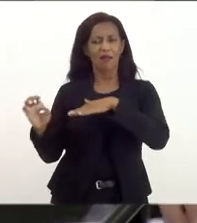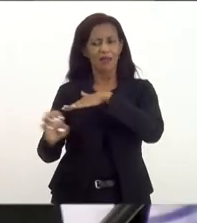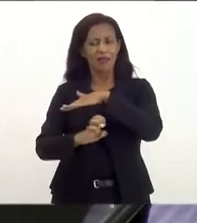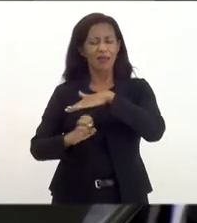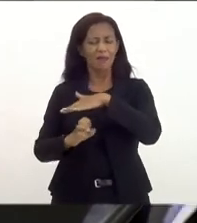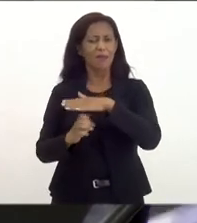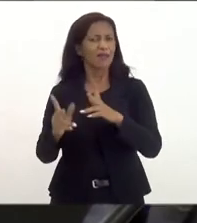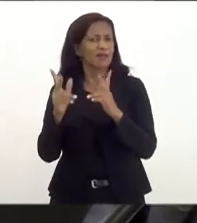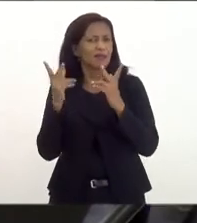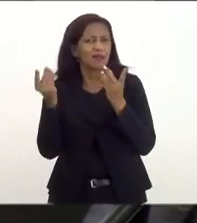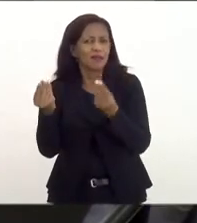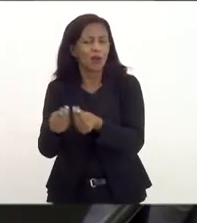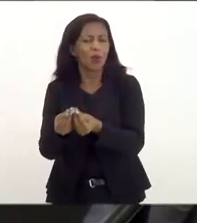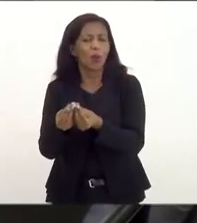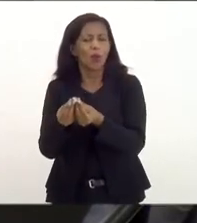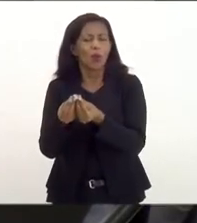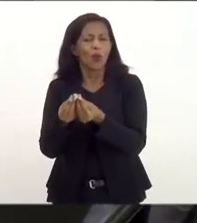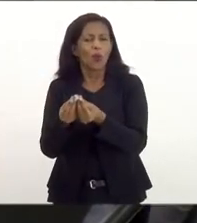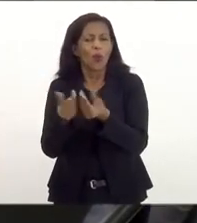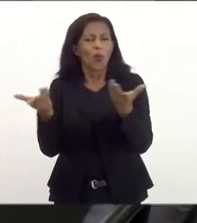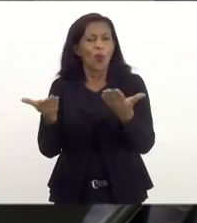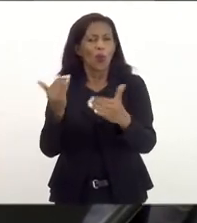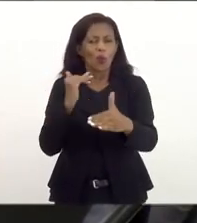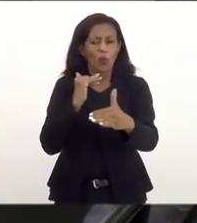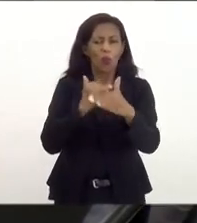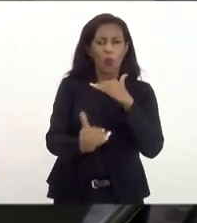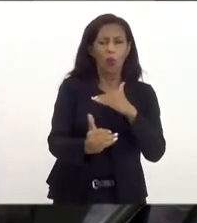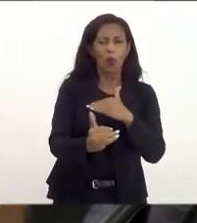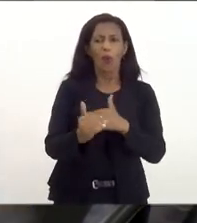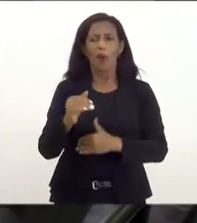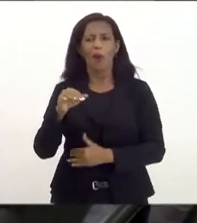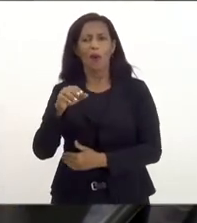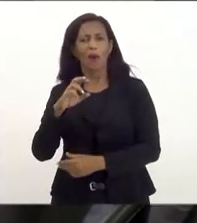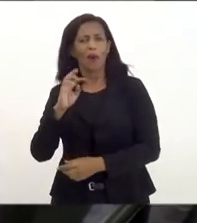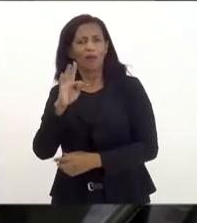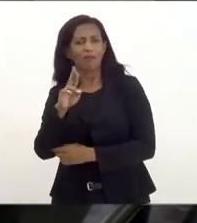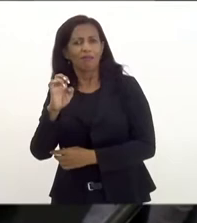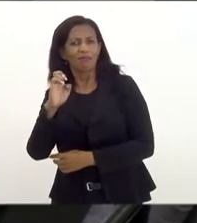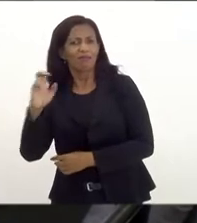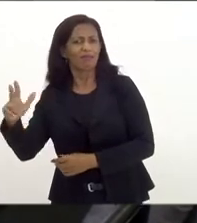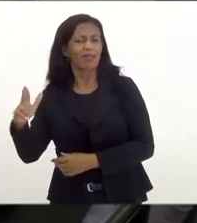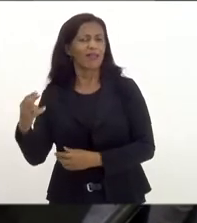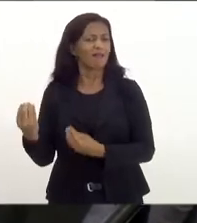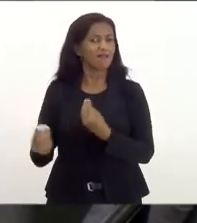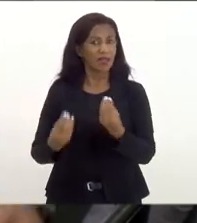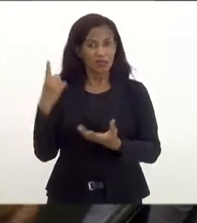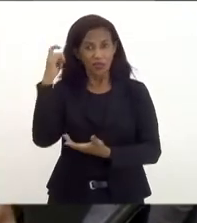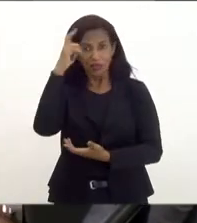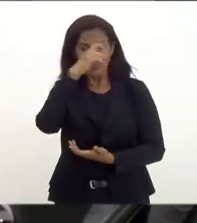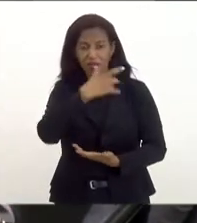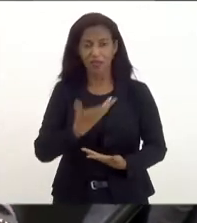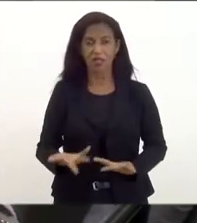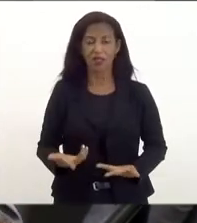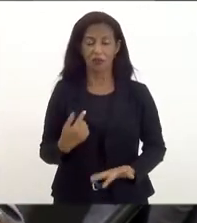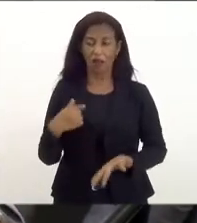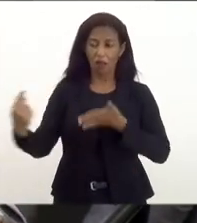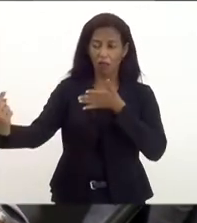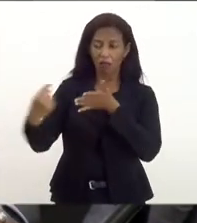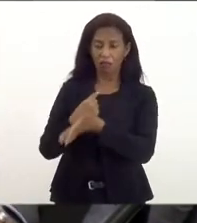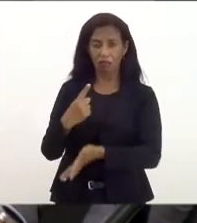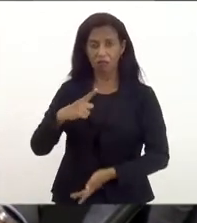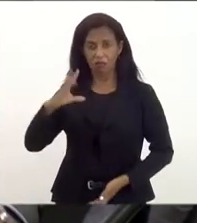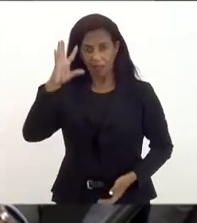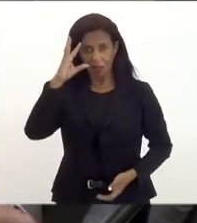complexas como o metrô fundo em trens e ter sempre vai dificílimo Oi e aí vocês podem pão perguntar